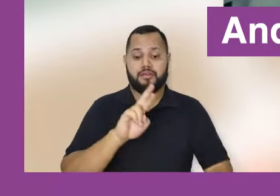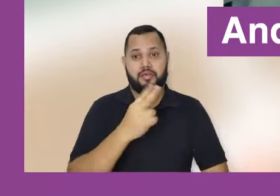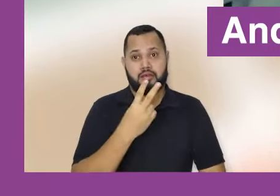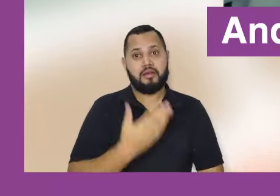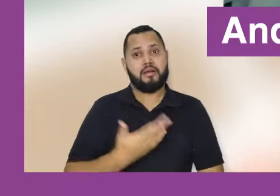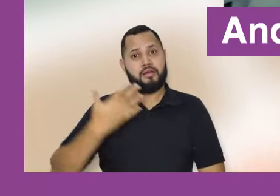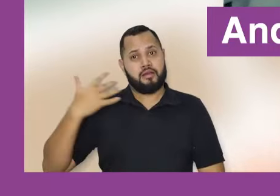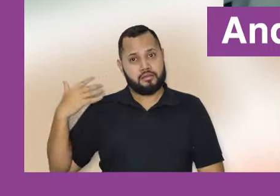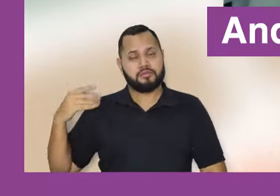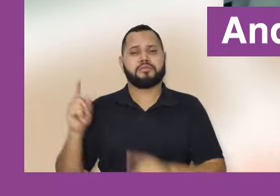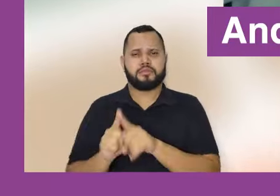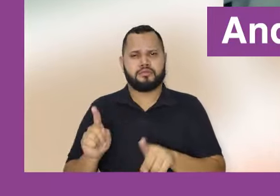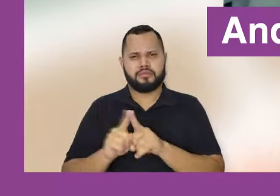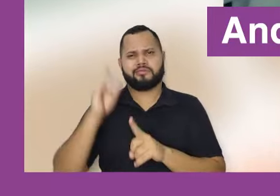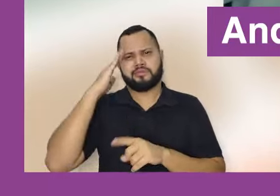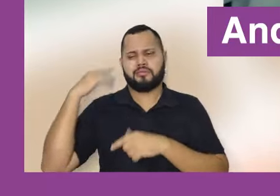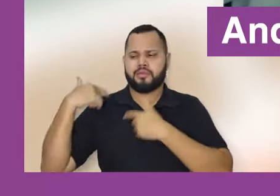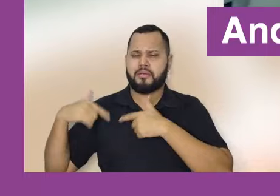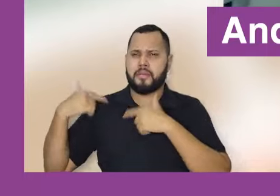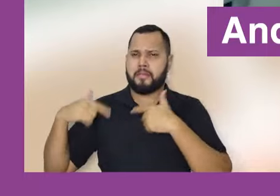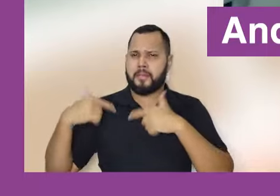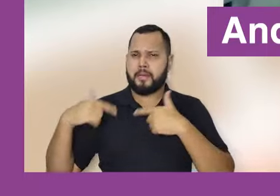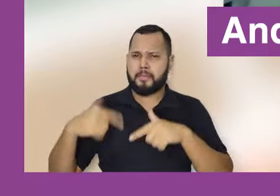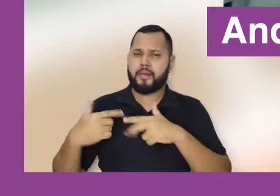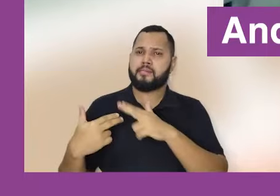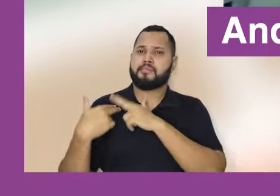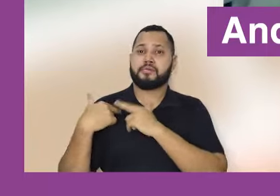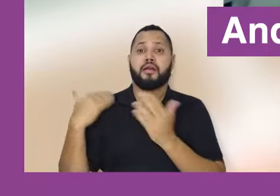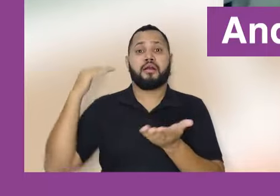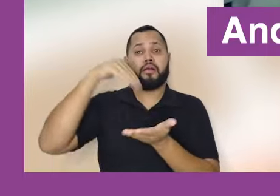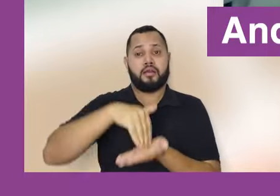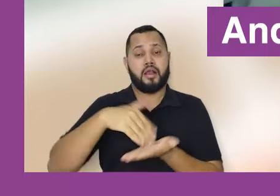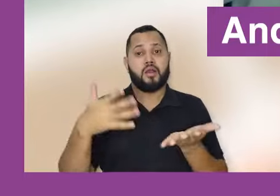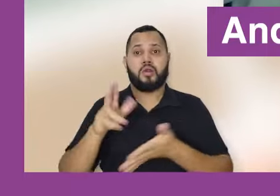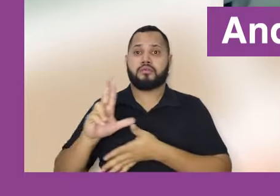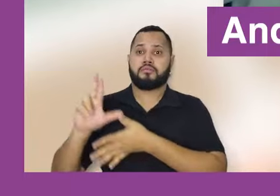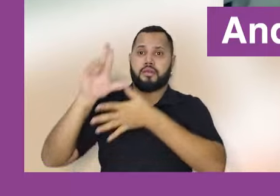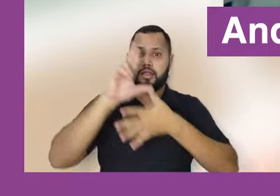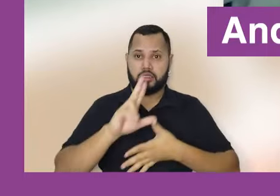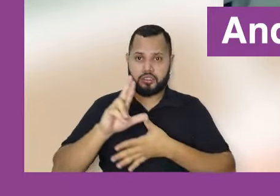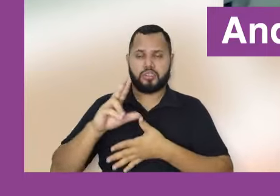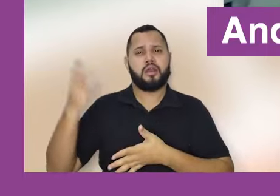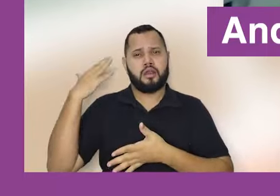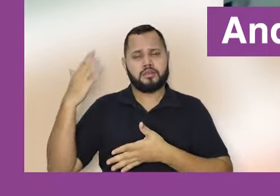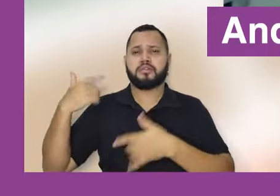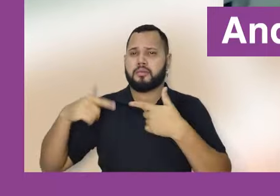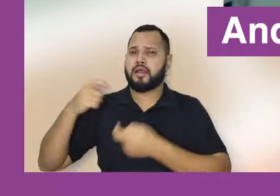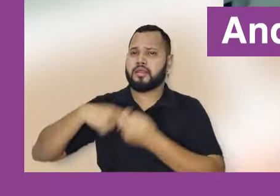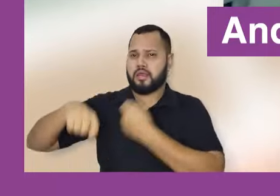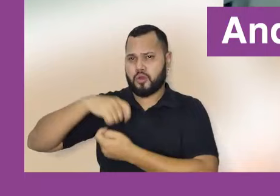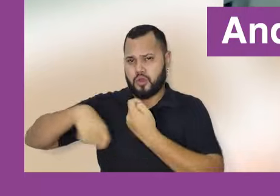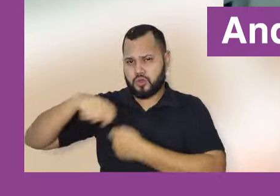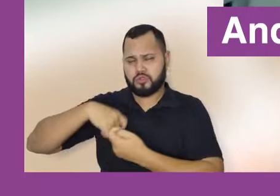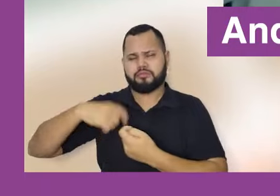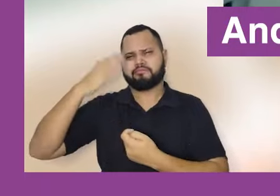recursos humanos e assumindo responsabilidades até ter essa responsabilidade de América Latina eu passei pelo negócio e